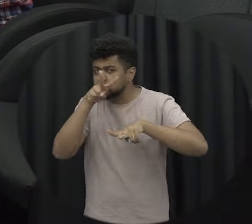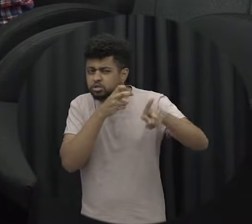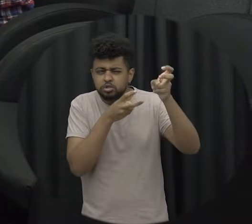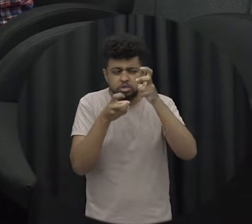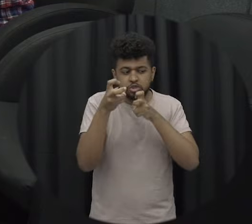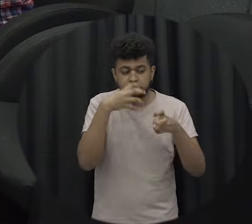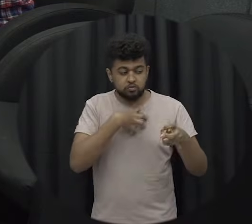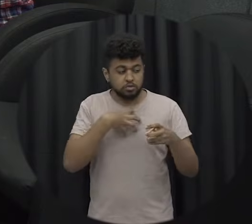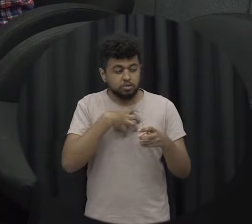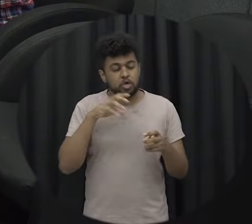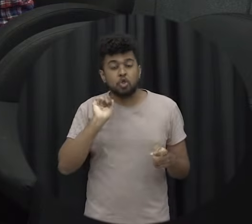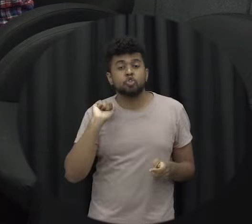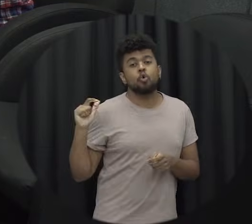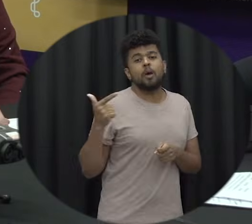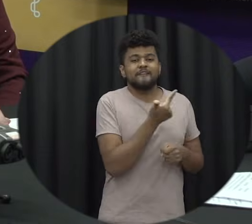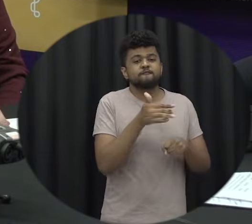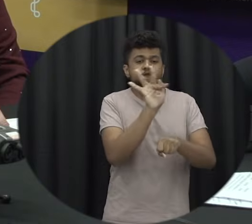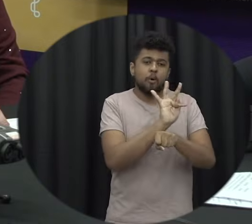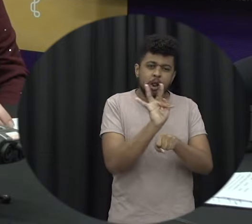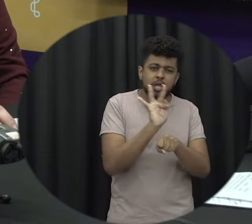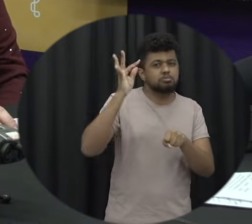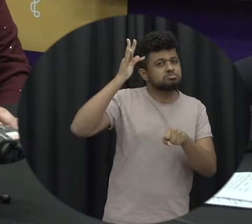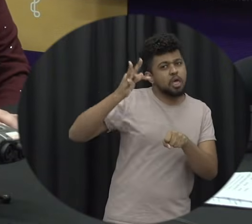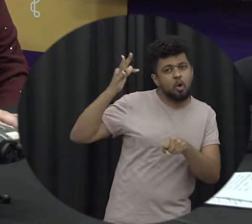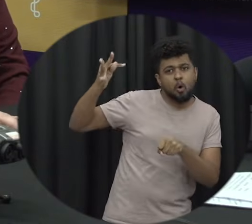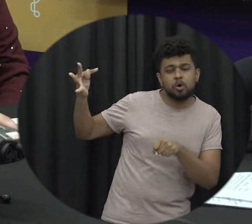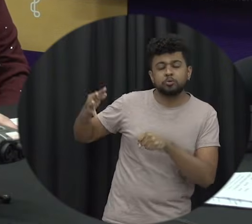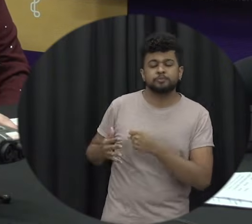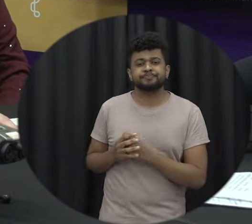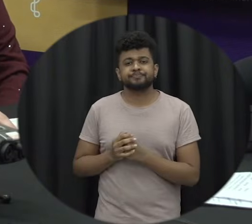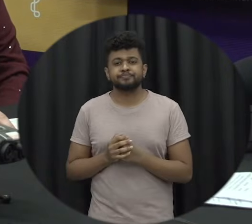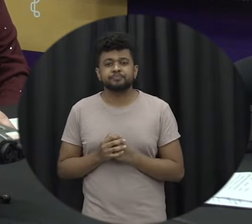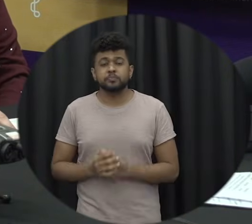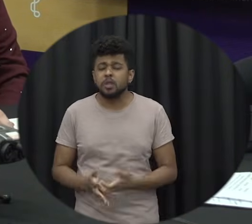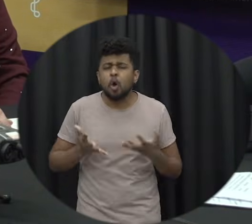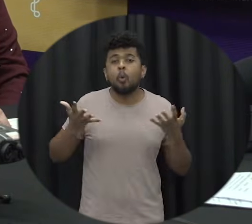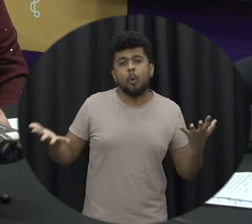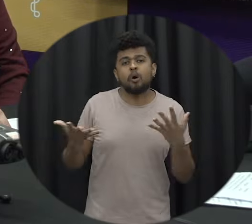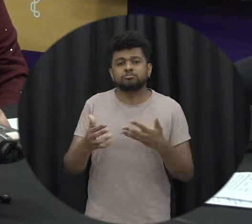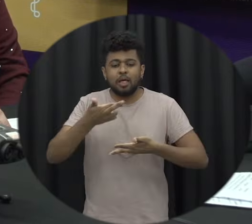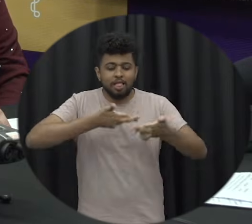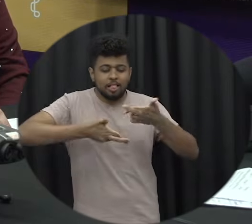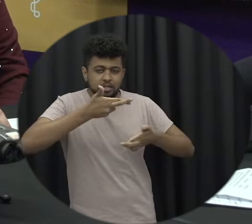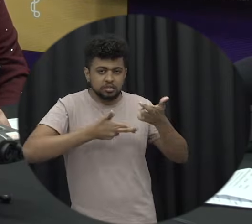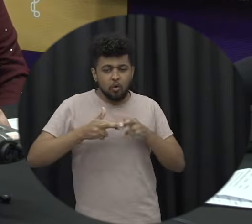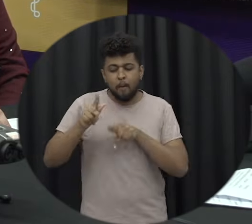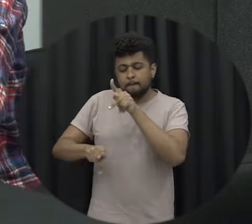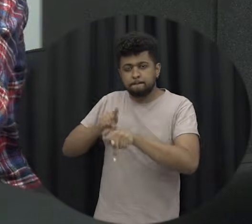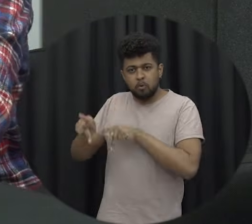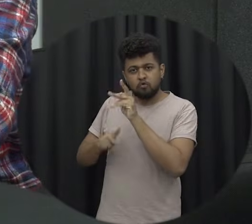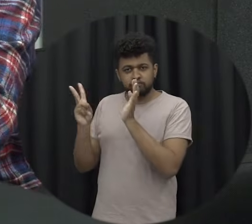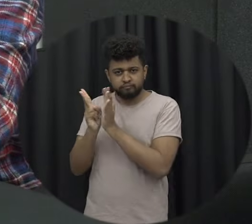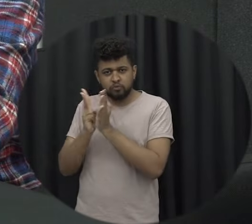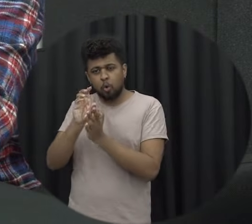formalizado, teórico, né, e tudo mais. E qual que é a relação dos povos originários com a geometria, professor? Bom, isso tem